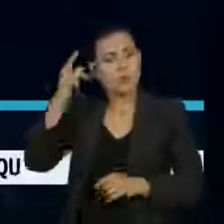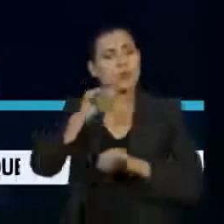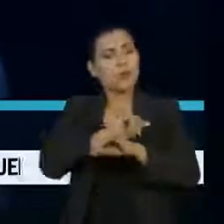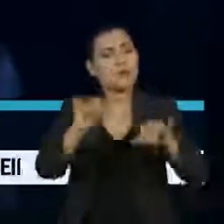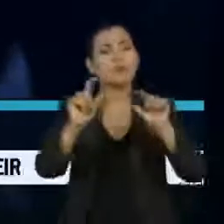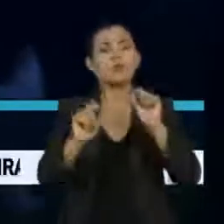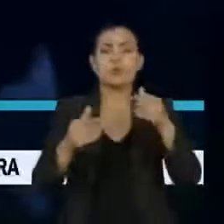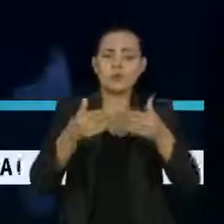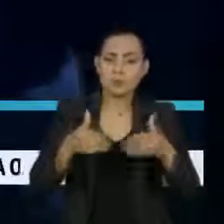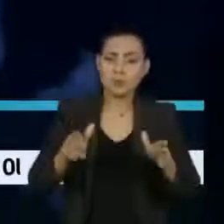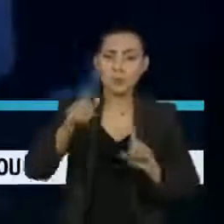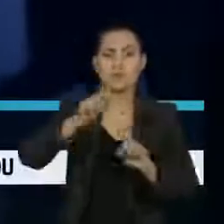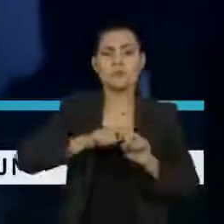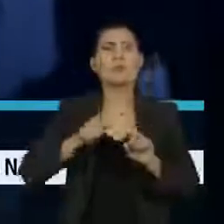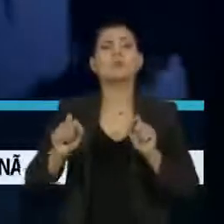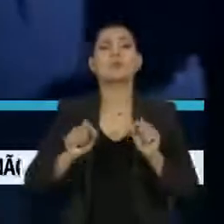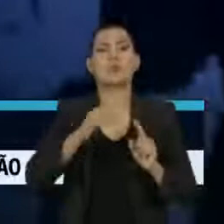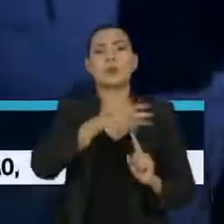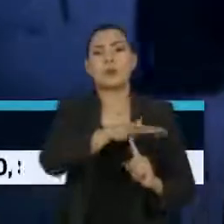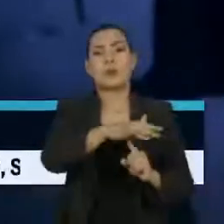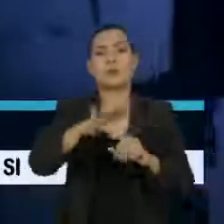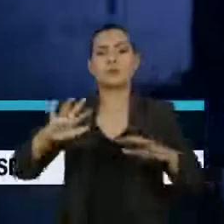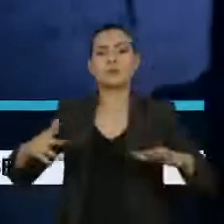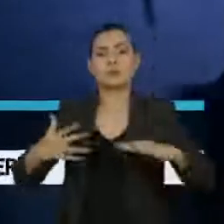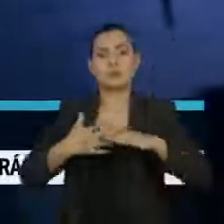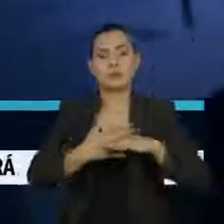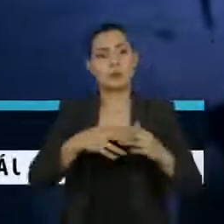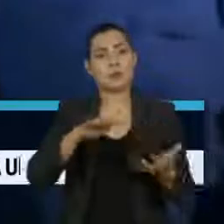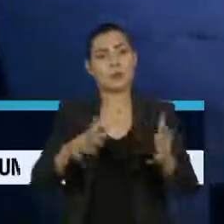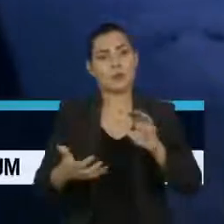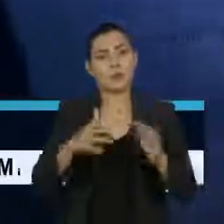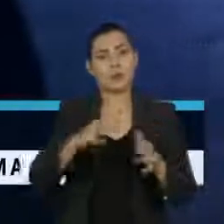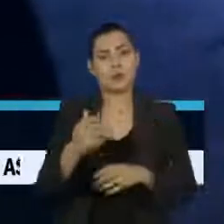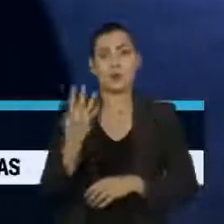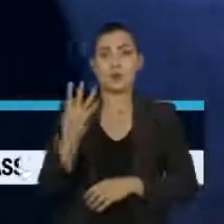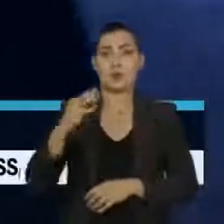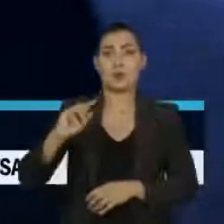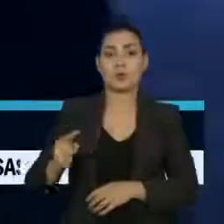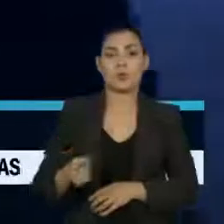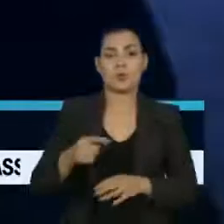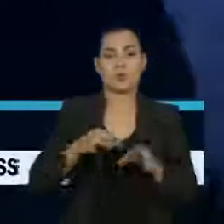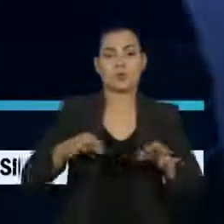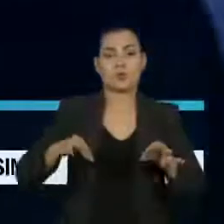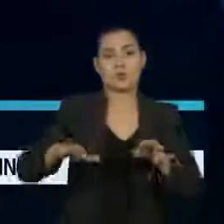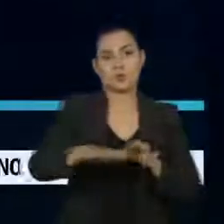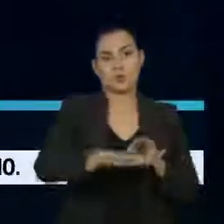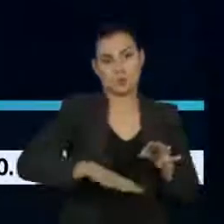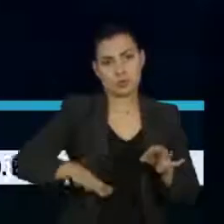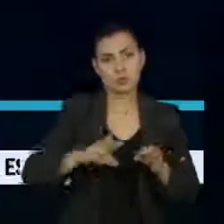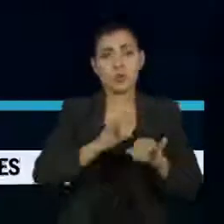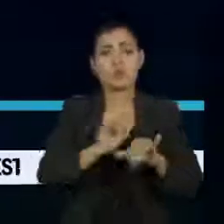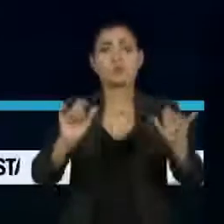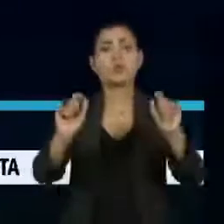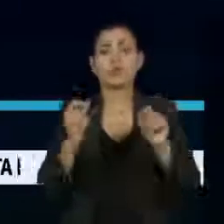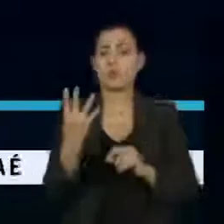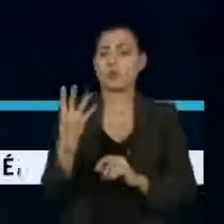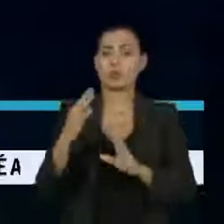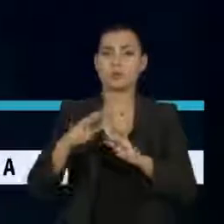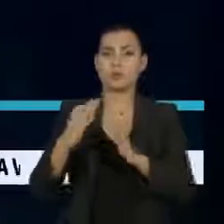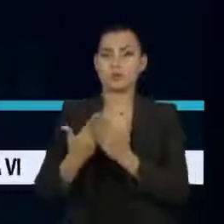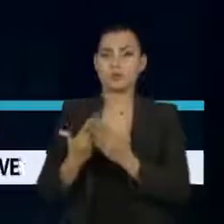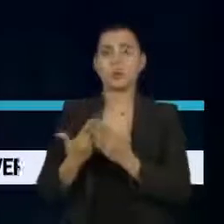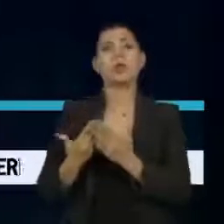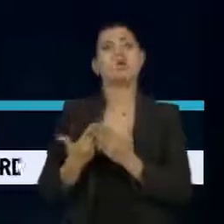que inaugurou neste mês a Praça Cidadania em Paraisópolis, com quase 4 mil metros quadrados. Disse que 4 escolas